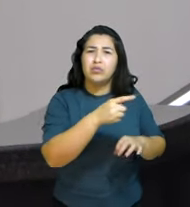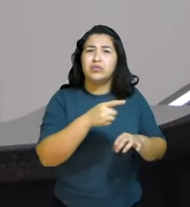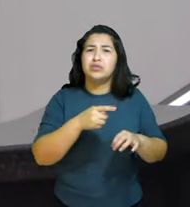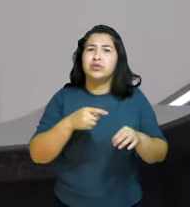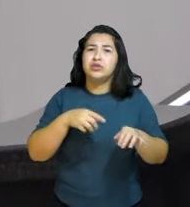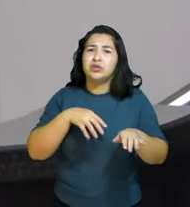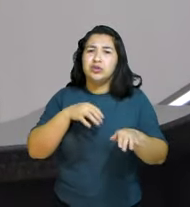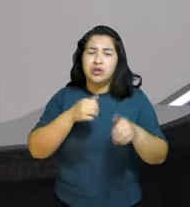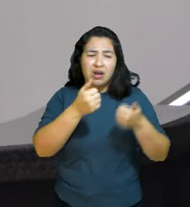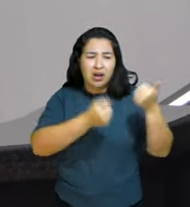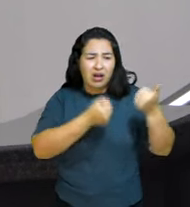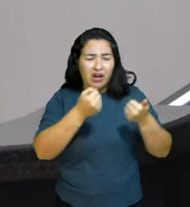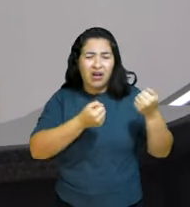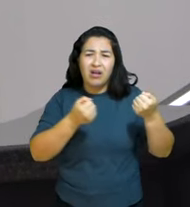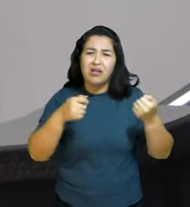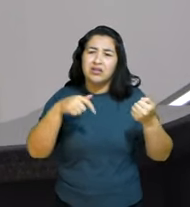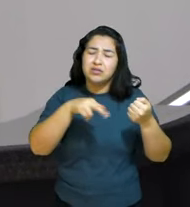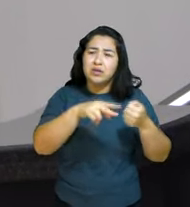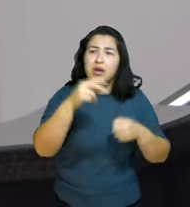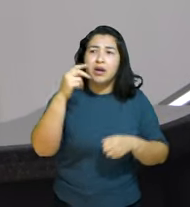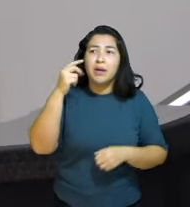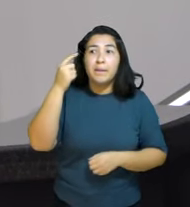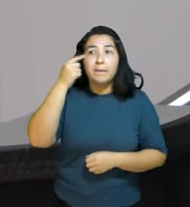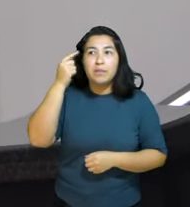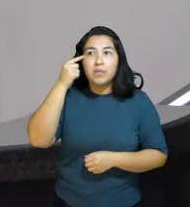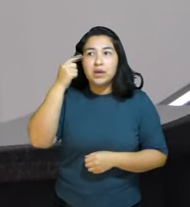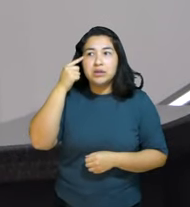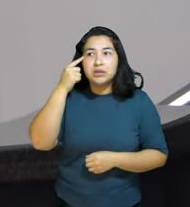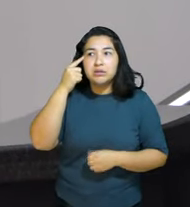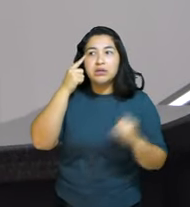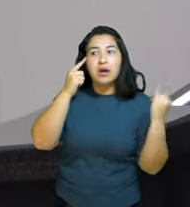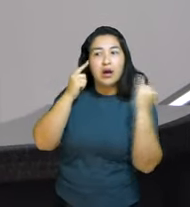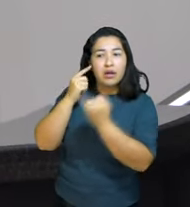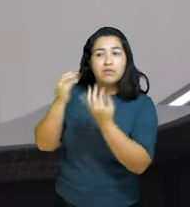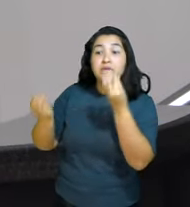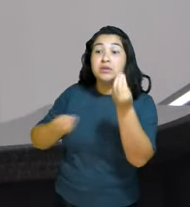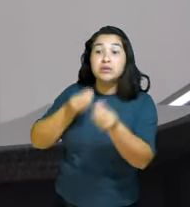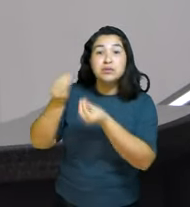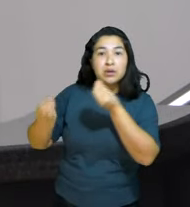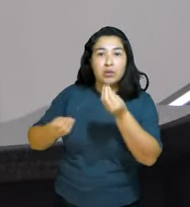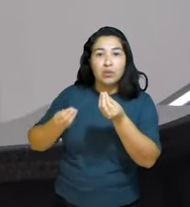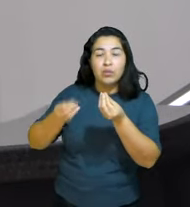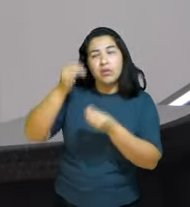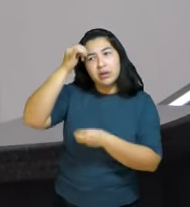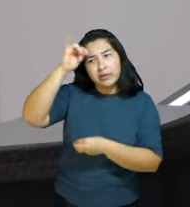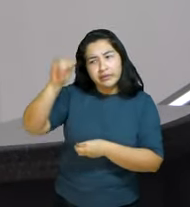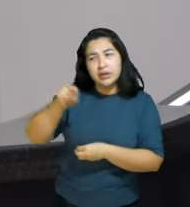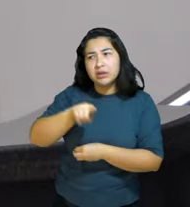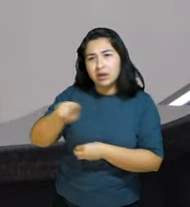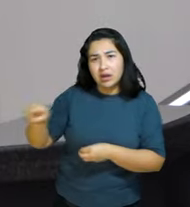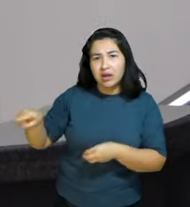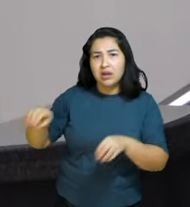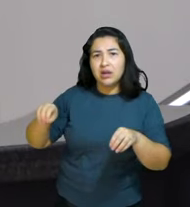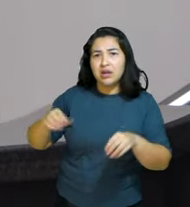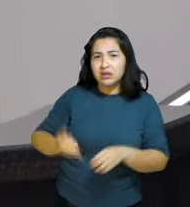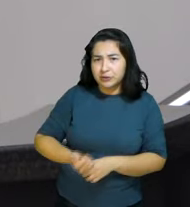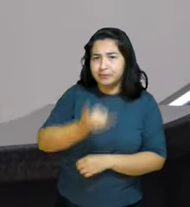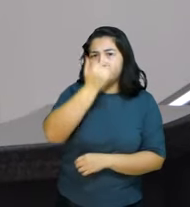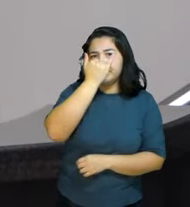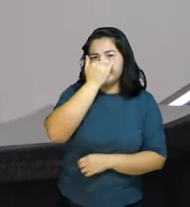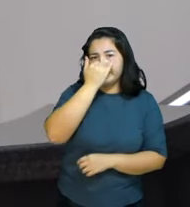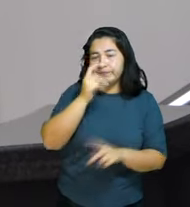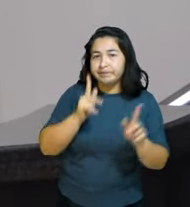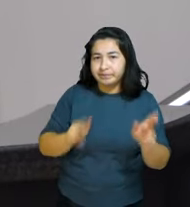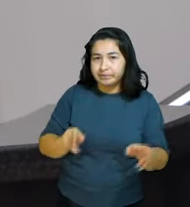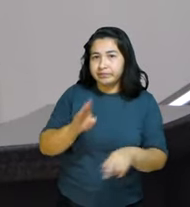possa ser pensado e dito, não vai ocorrer os jogos, né, e que não deixe acontecer o que aconteceu nessa edição